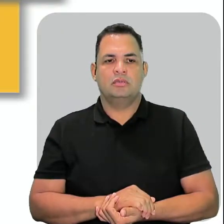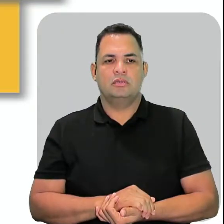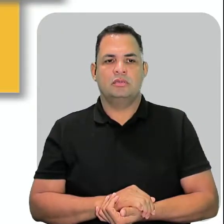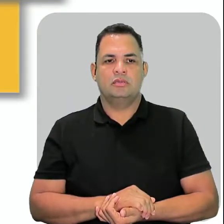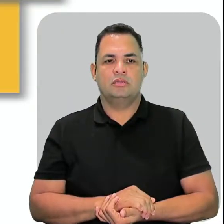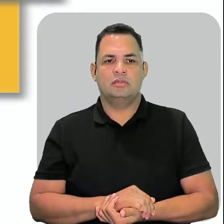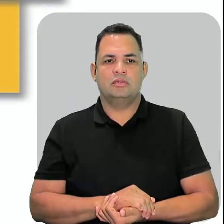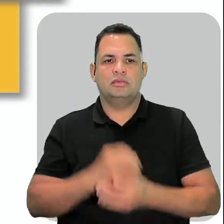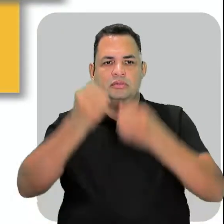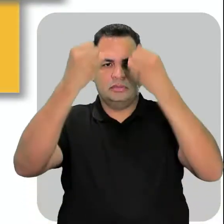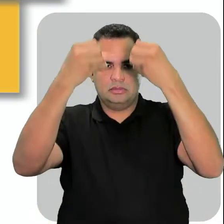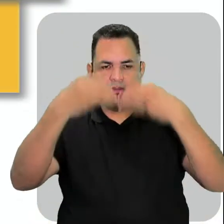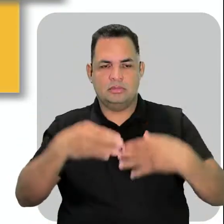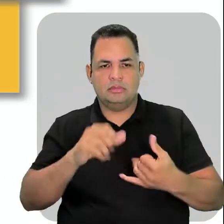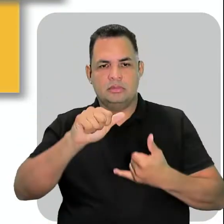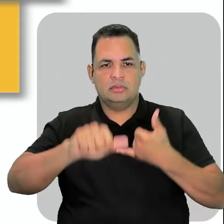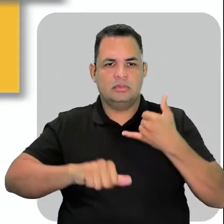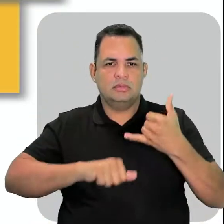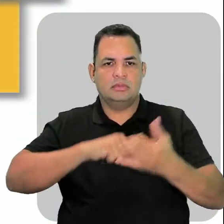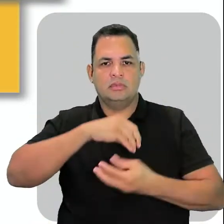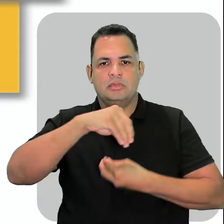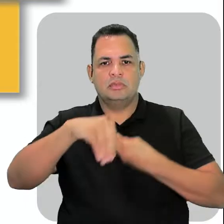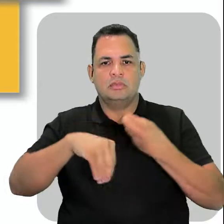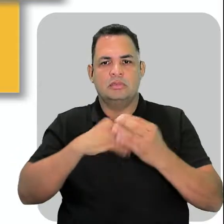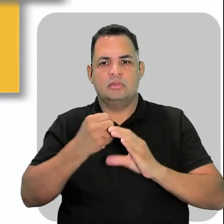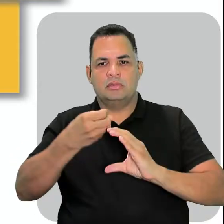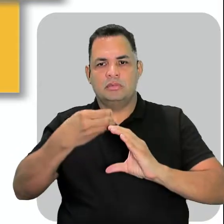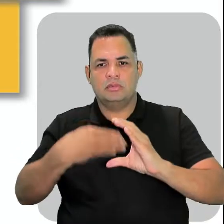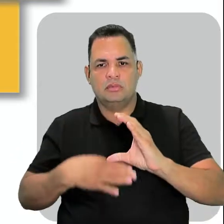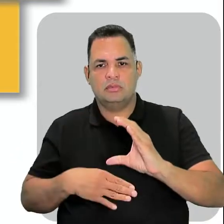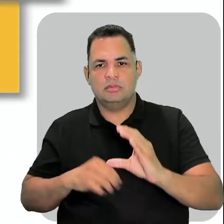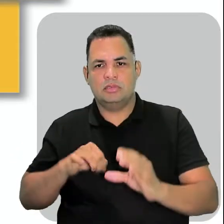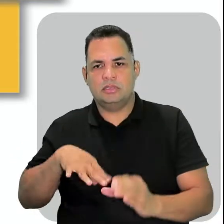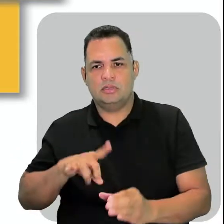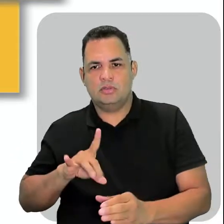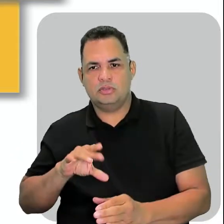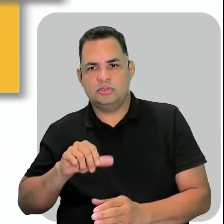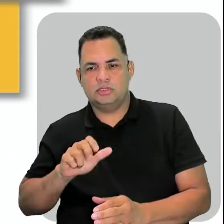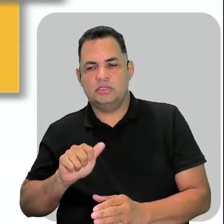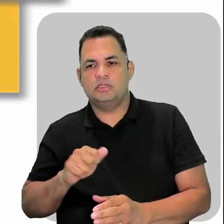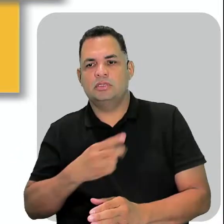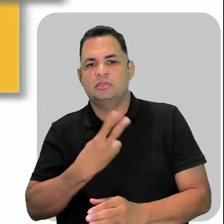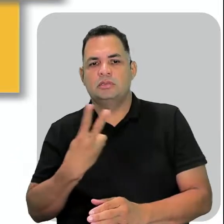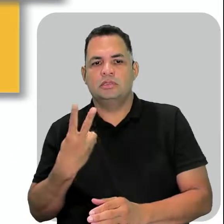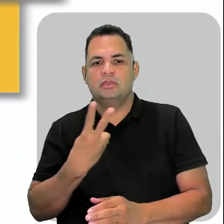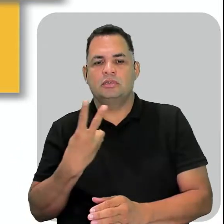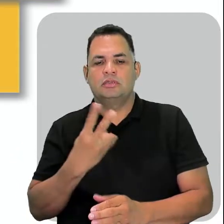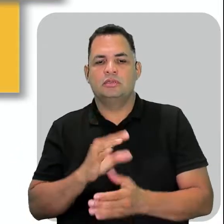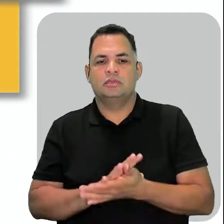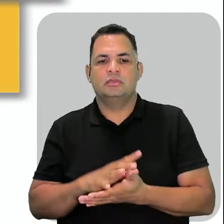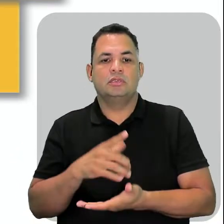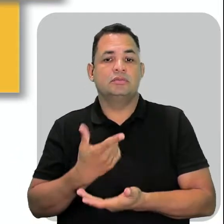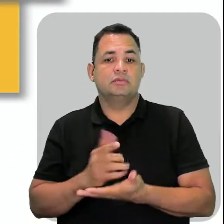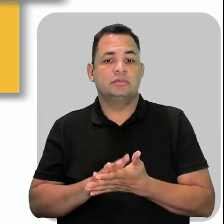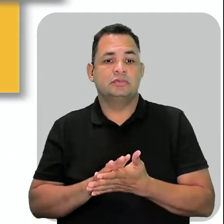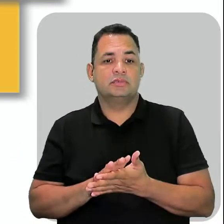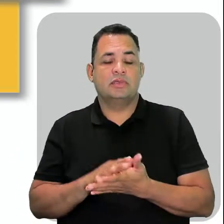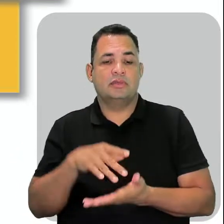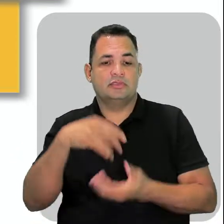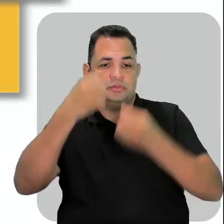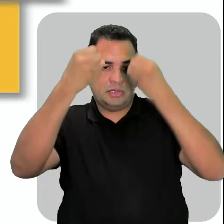Hoje nós vamos falar de reações envolvendo funções nitrogenadas, parte 2. Vamos falar